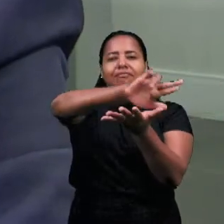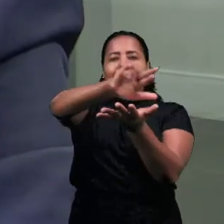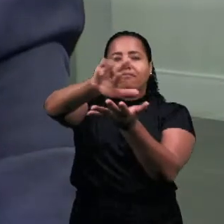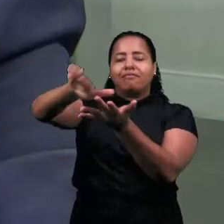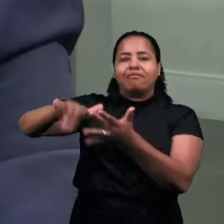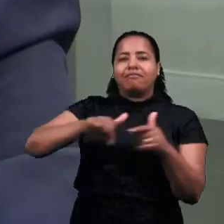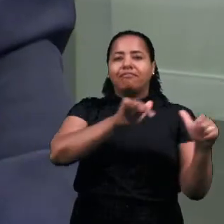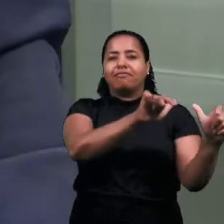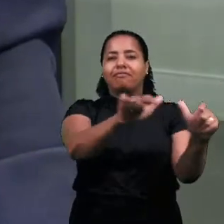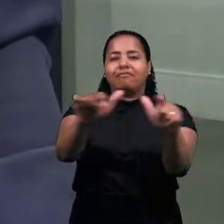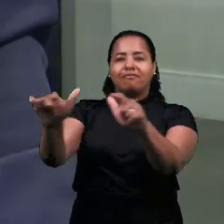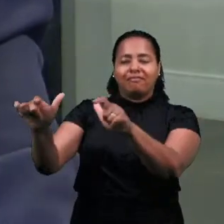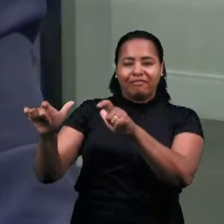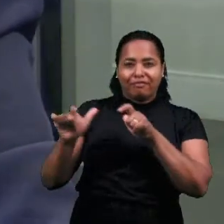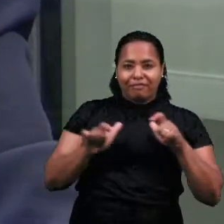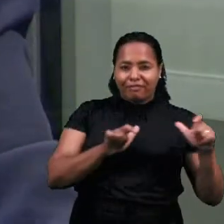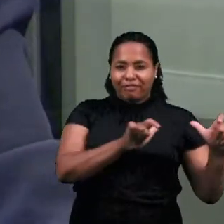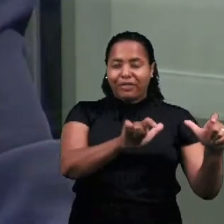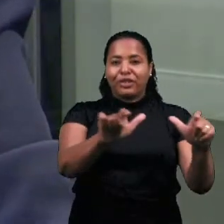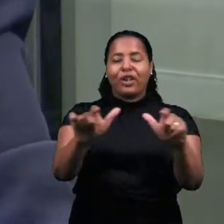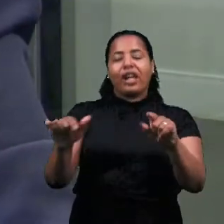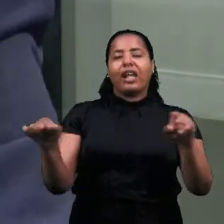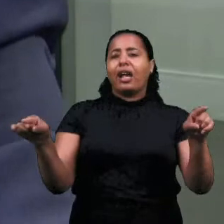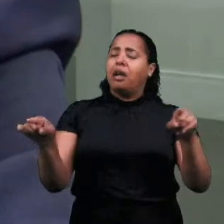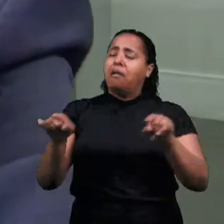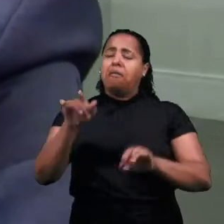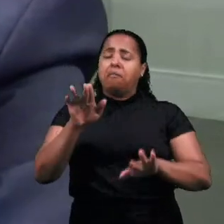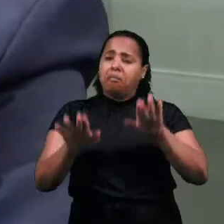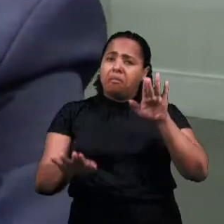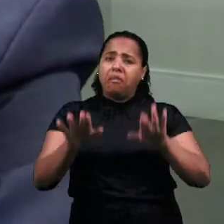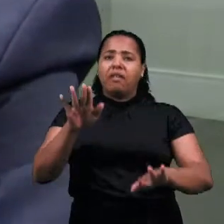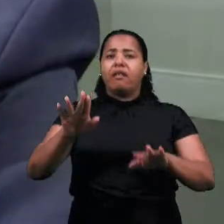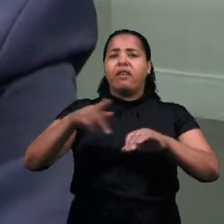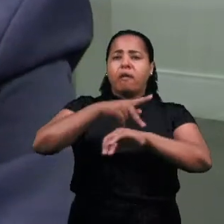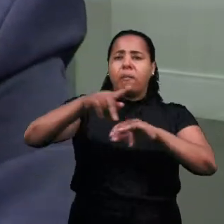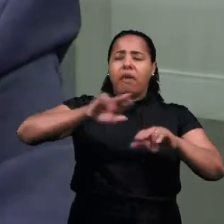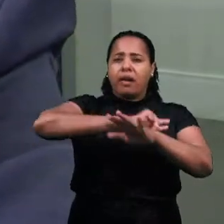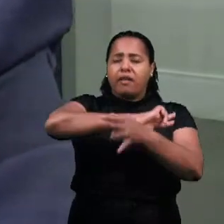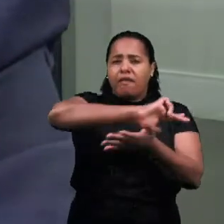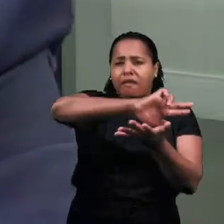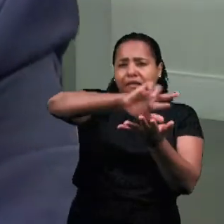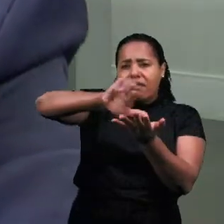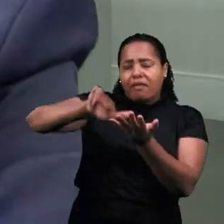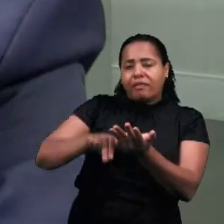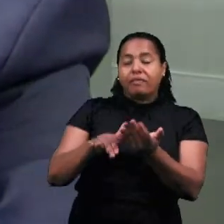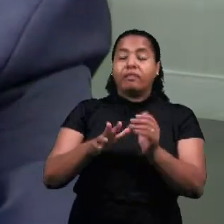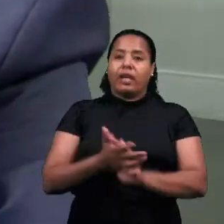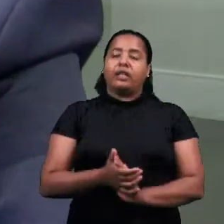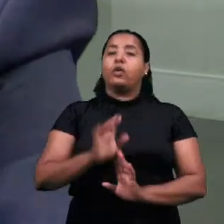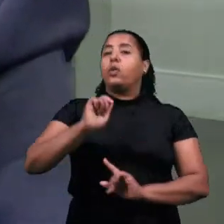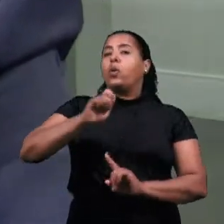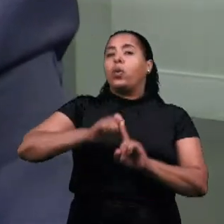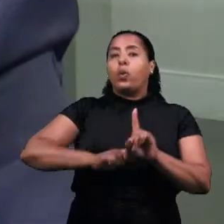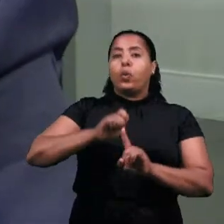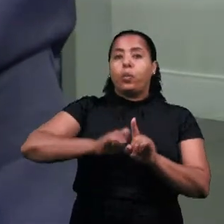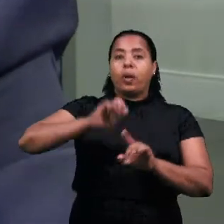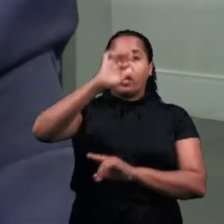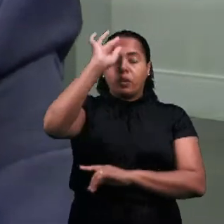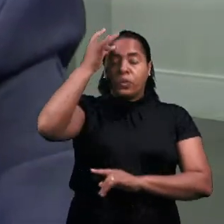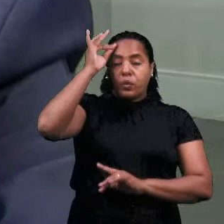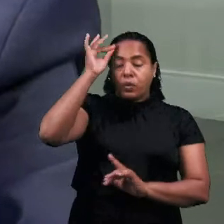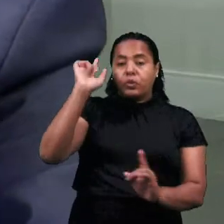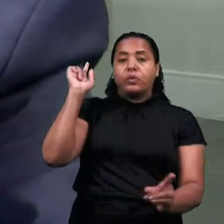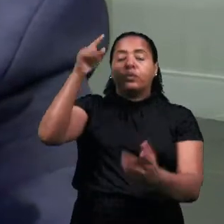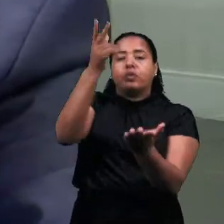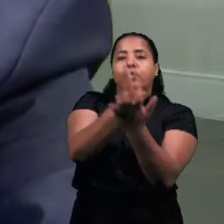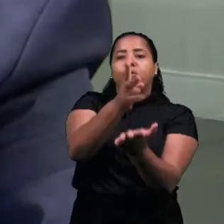lugares, talvez em vários países, neste mesmo espírito, com o mesmo propósito,